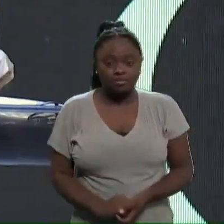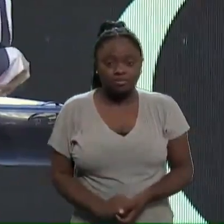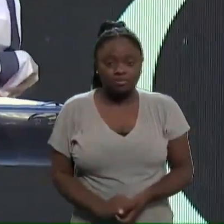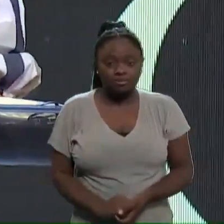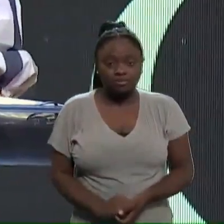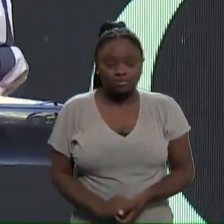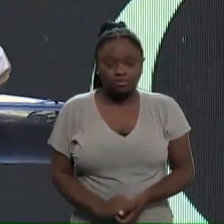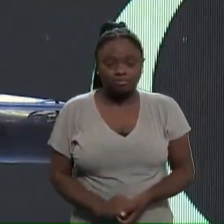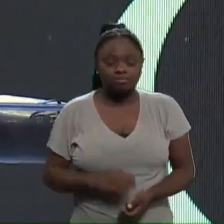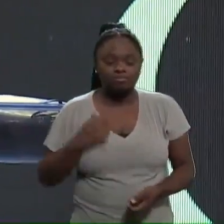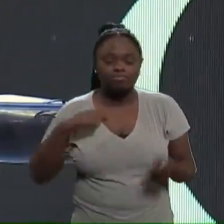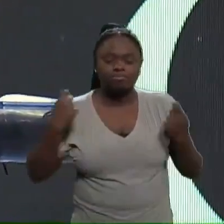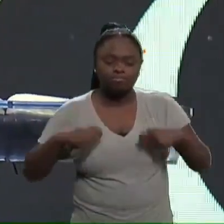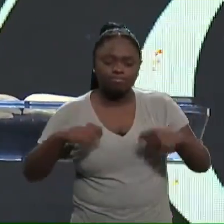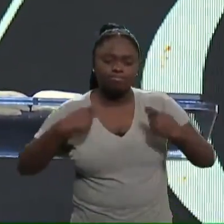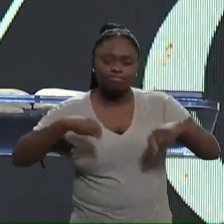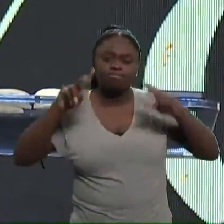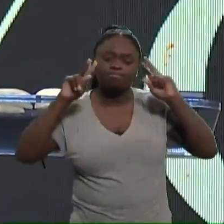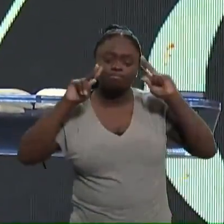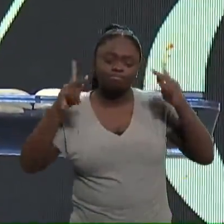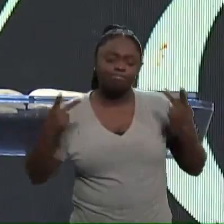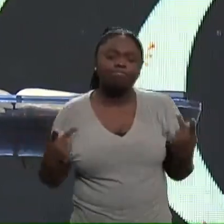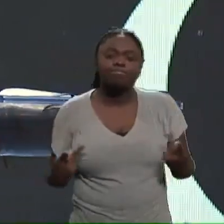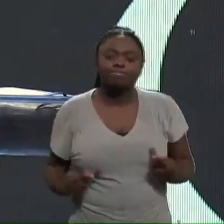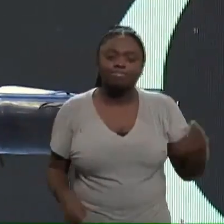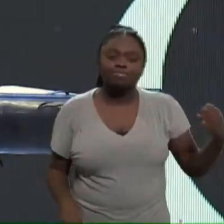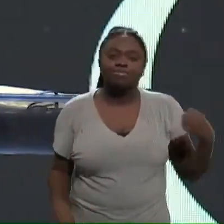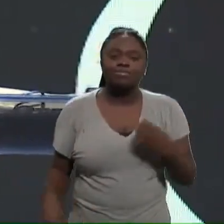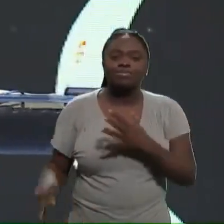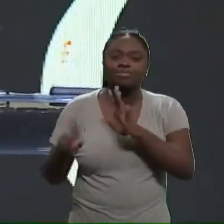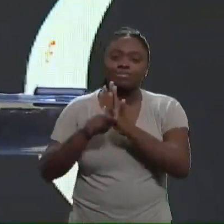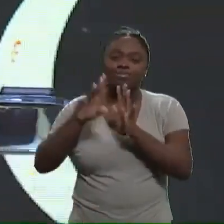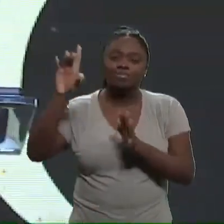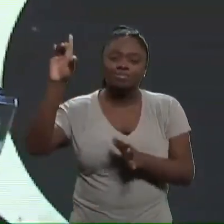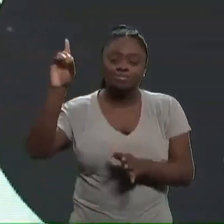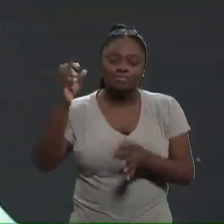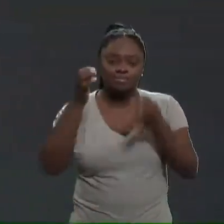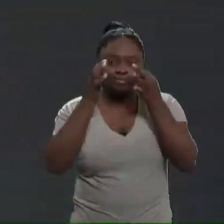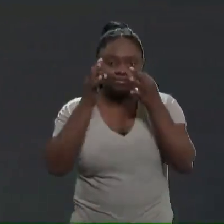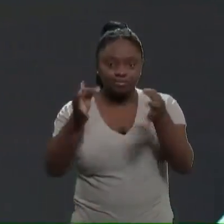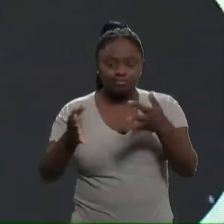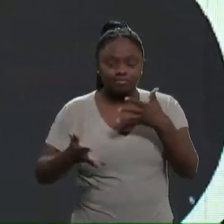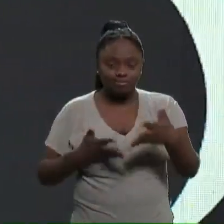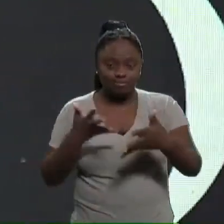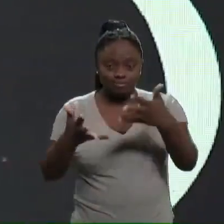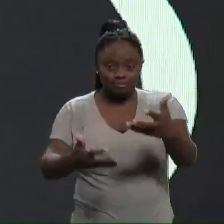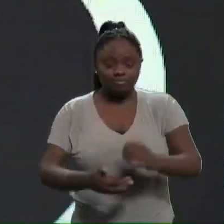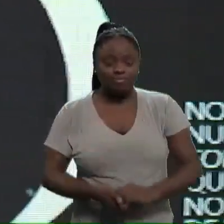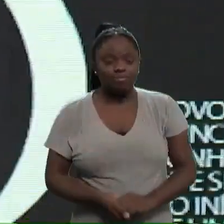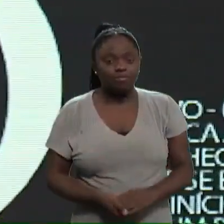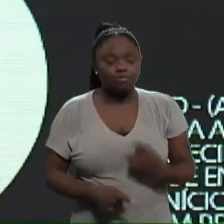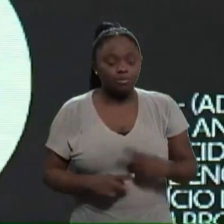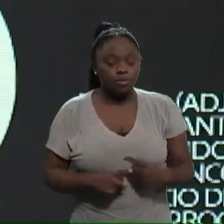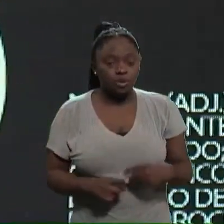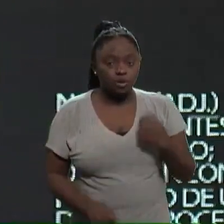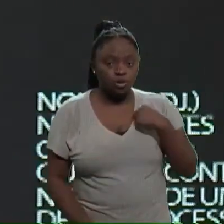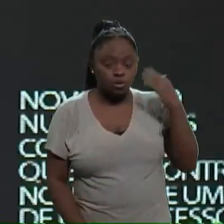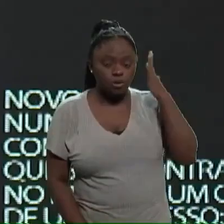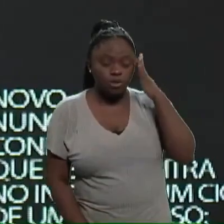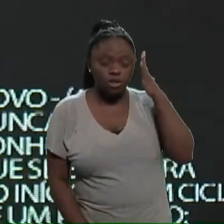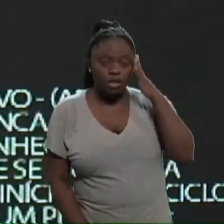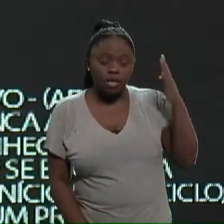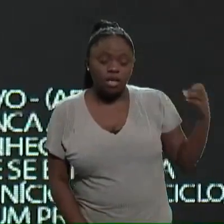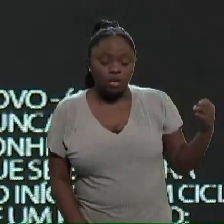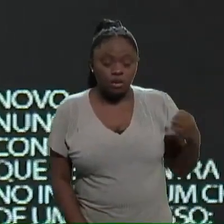Sabe por que eu preciso reconhecer que o novo vem de Deus? Presta atenção no que eu vou te falar. Porque quando eu sei que o